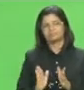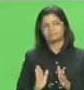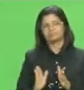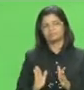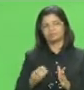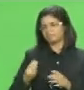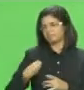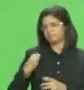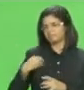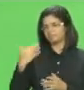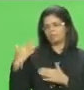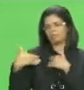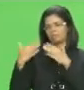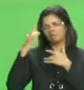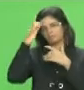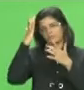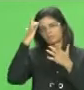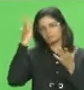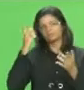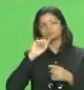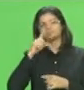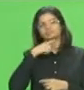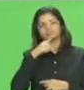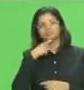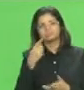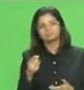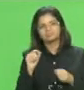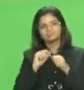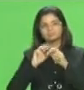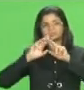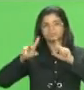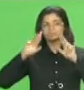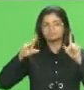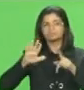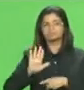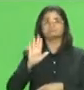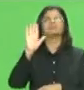vida boa, eu não tive vida fácil. Diferente de alguns candidatos